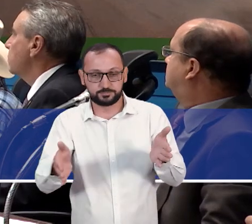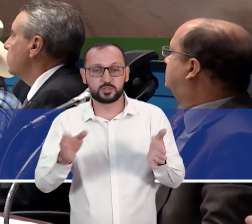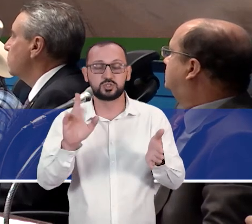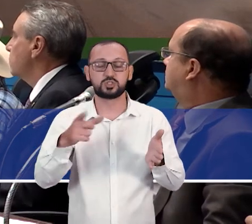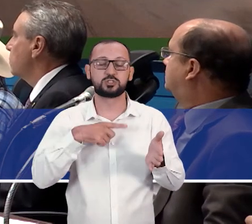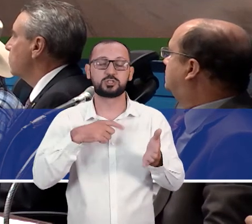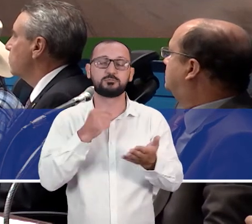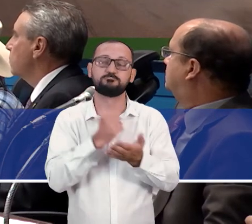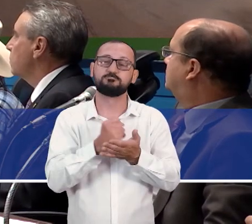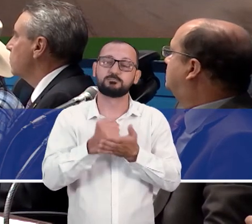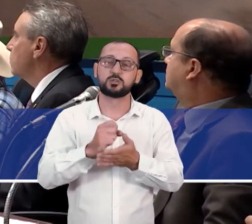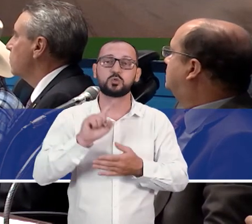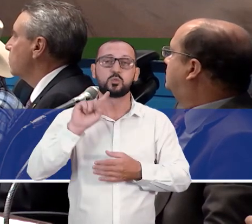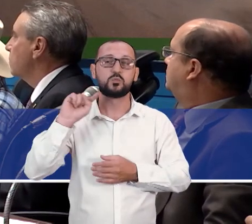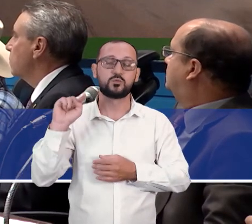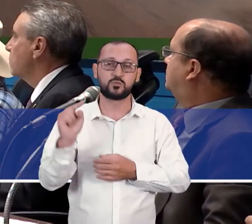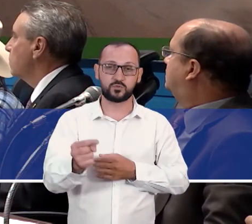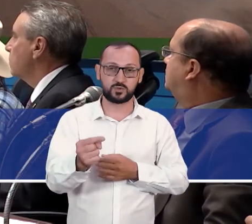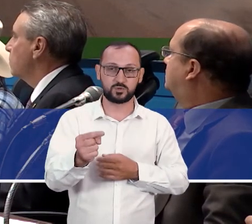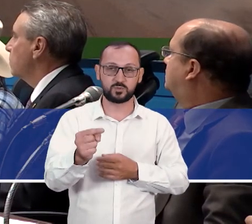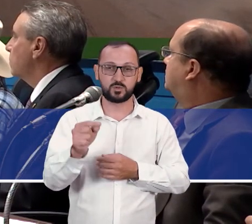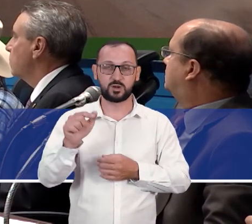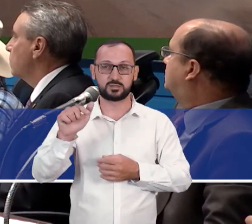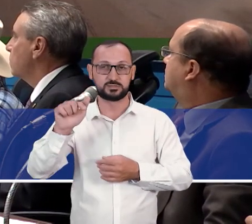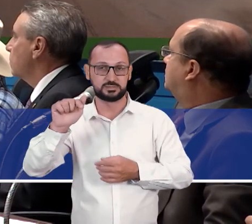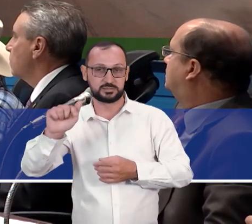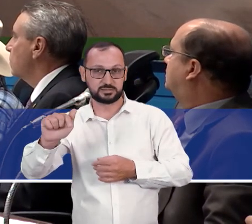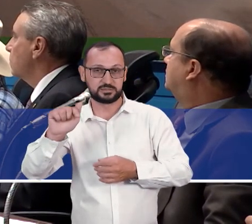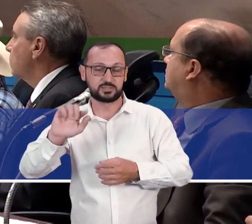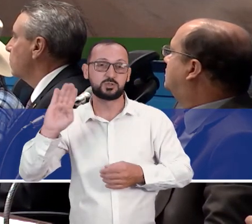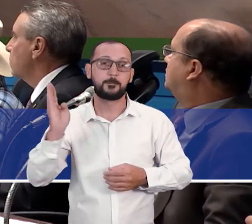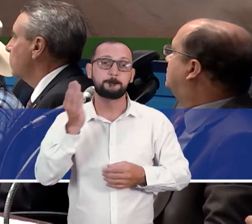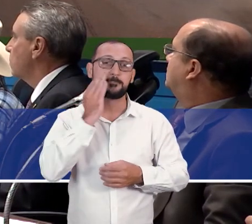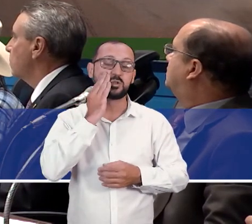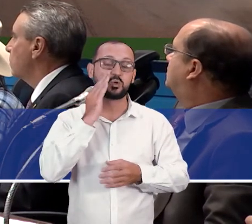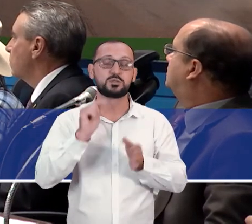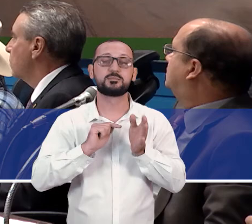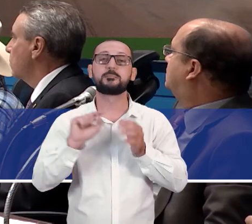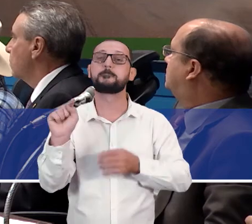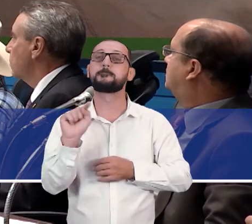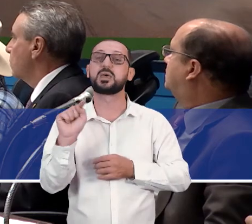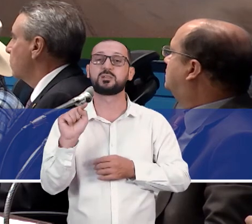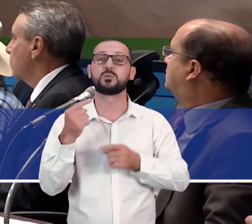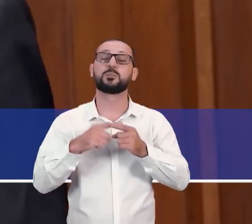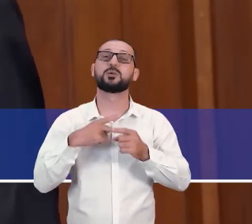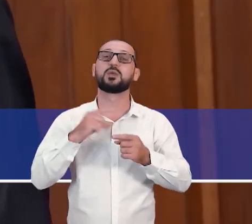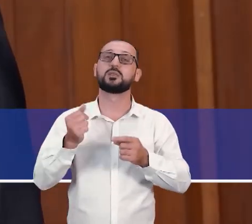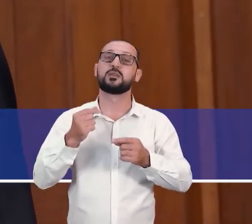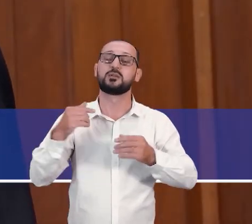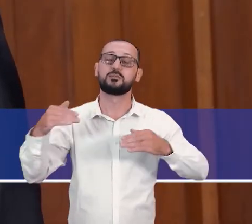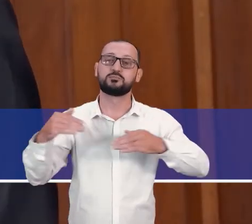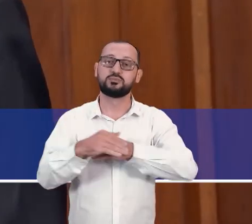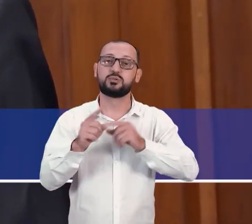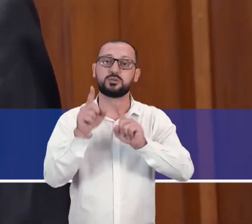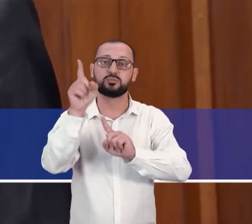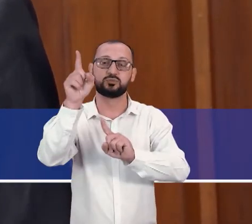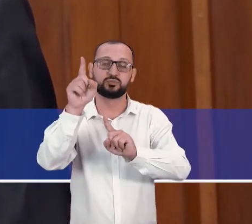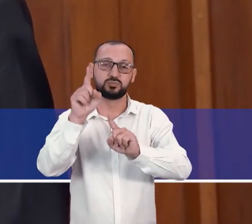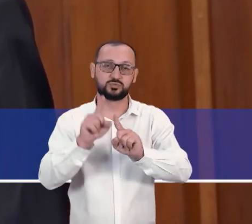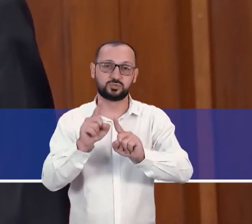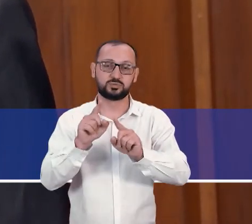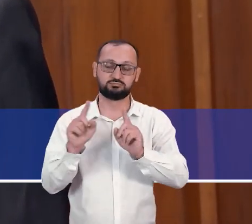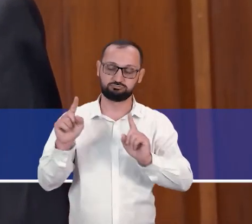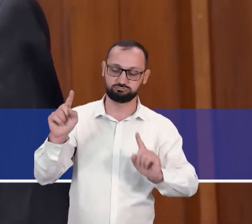seu período de vigência já foram contabilizados 1,7 bilhões de reais como saldo negativo, devido à queda acentuada